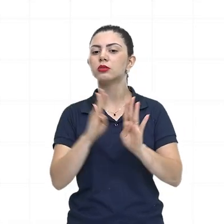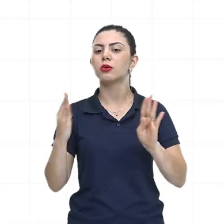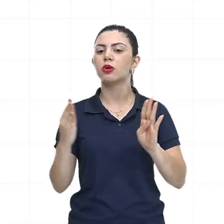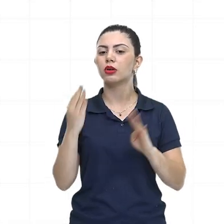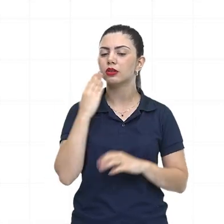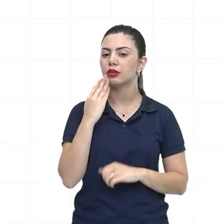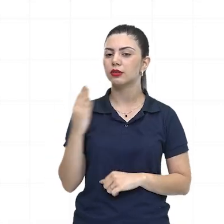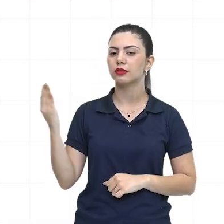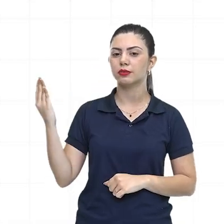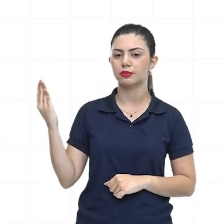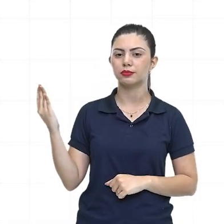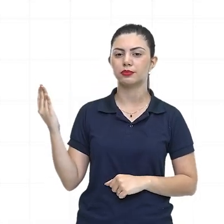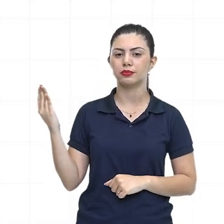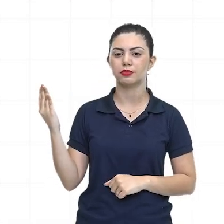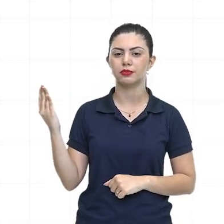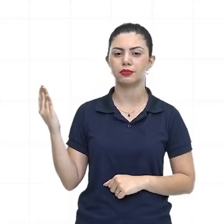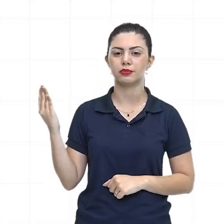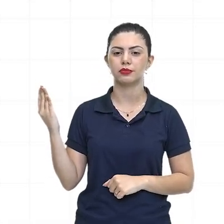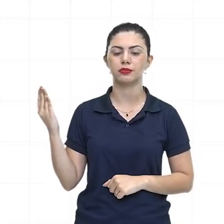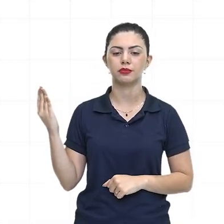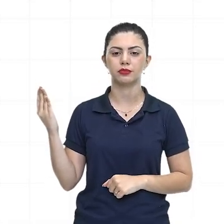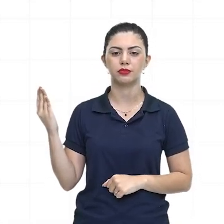1, 2, 3,